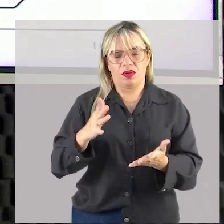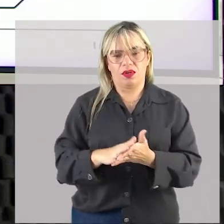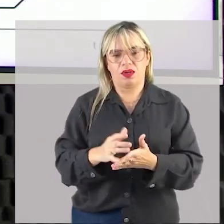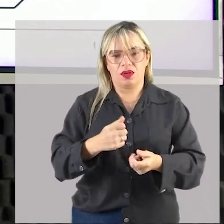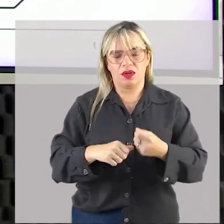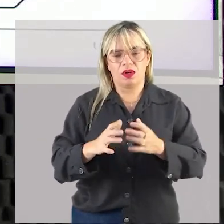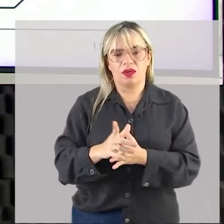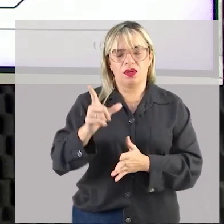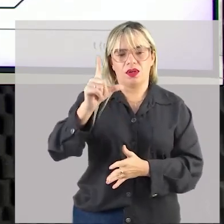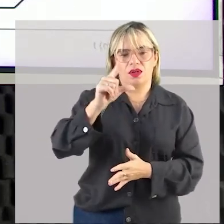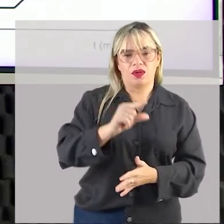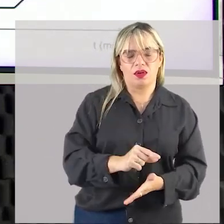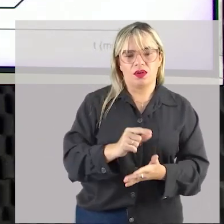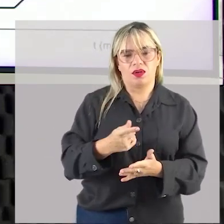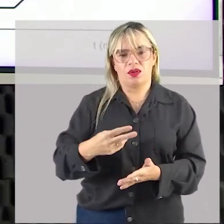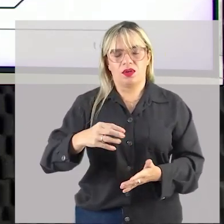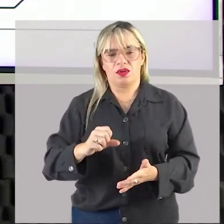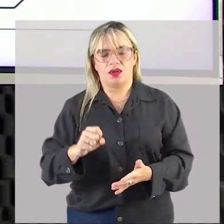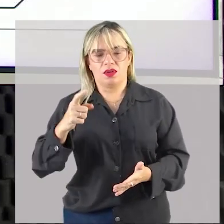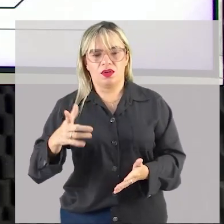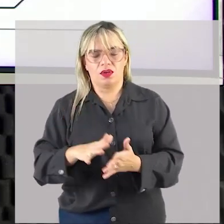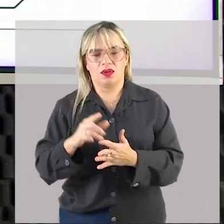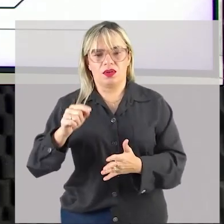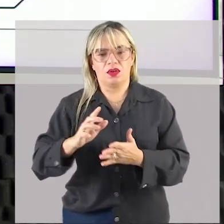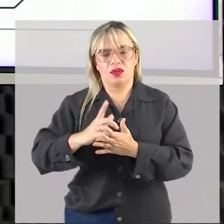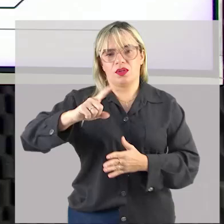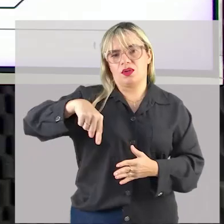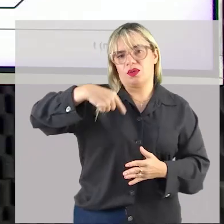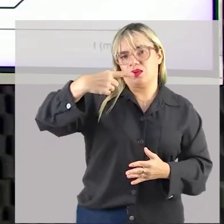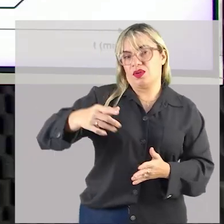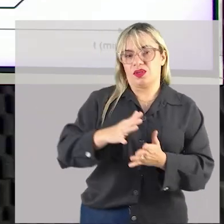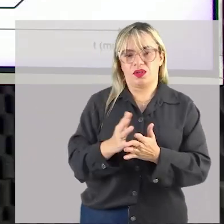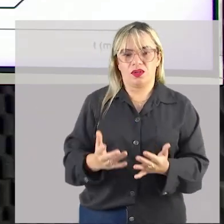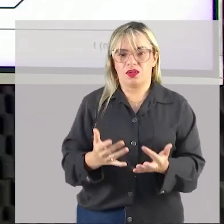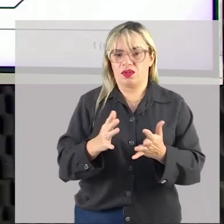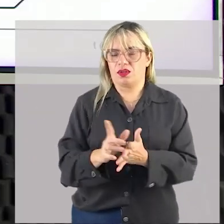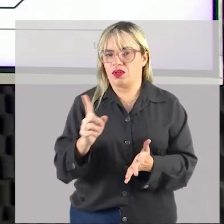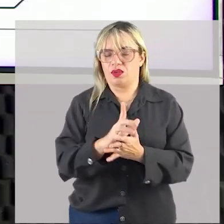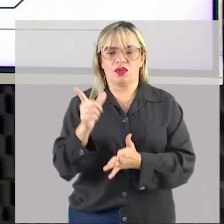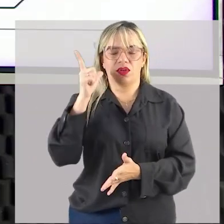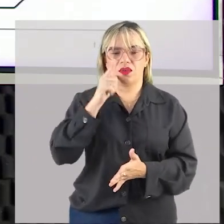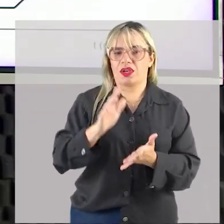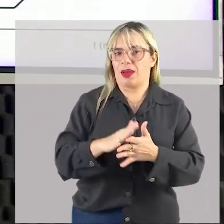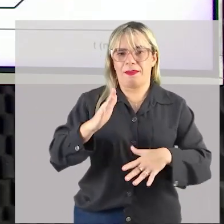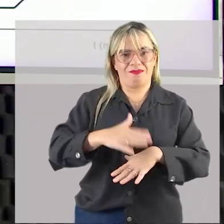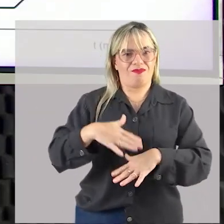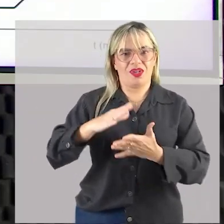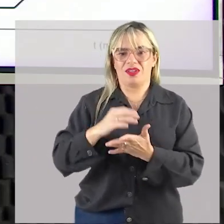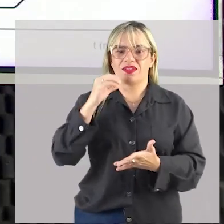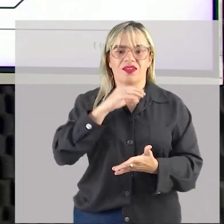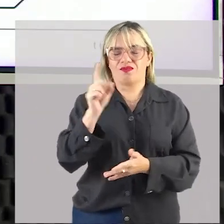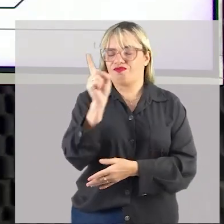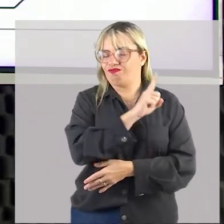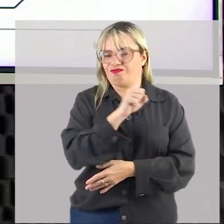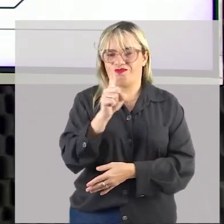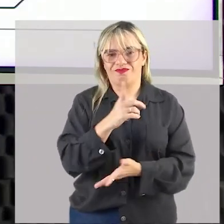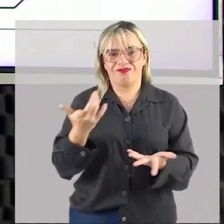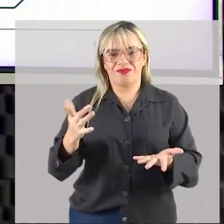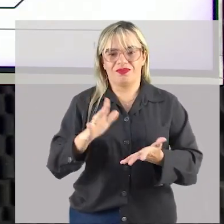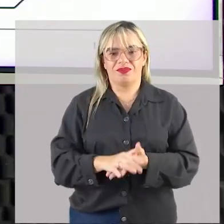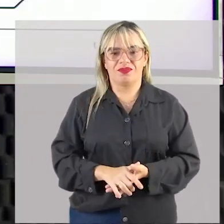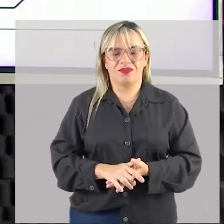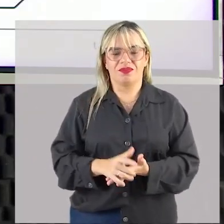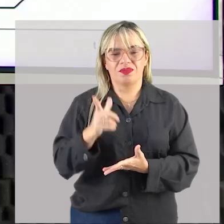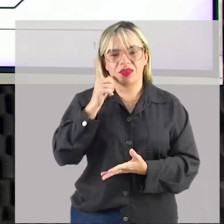gás. Por que economiza gás? Porque depois que está fervendo, não consegue ficar mais quente. Entendeu? Então, quando